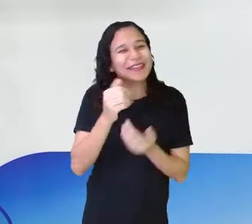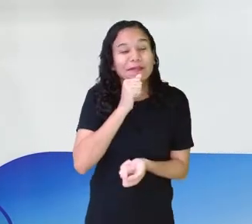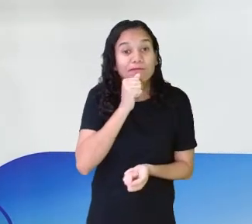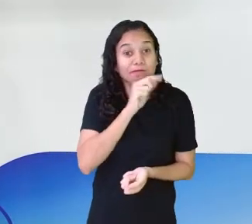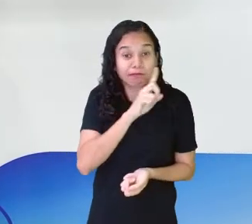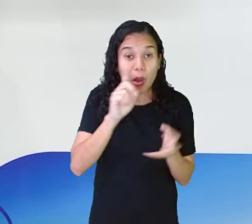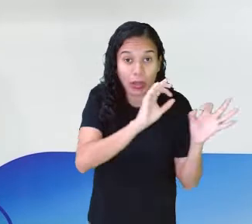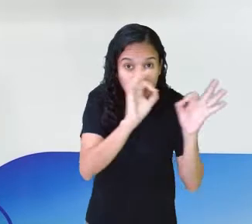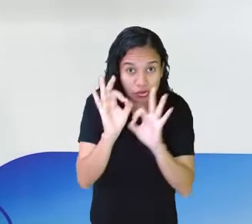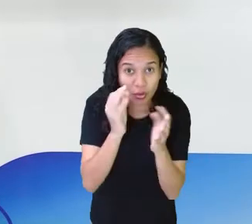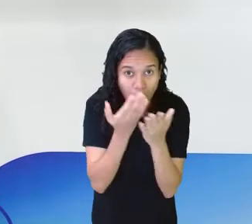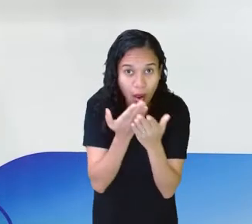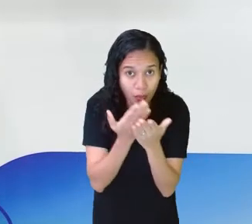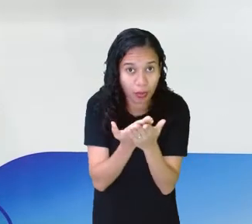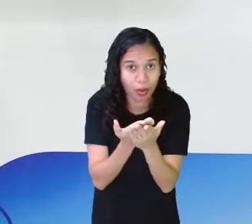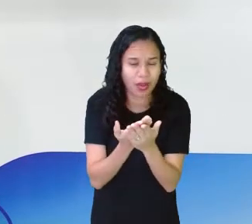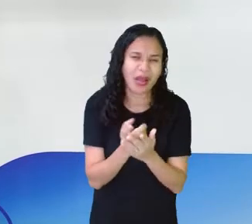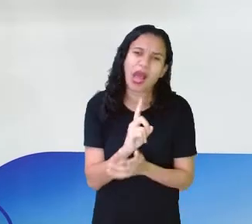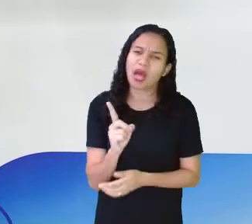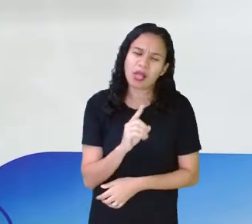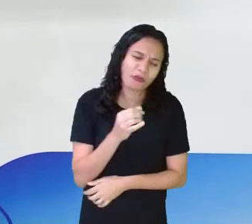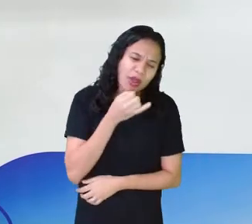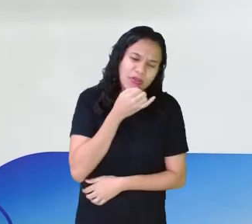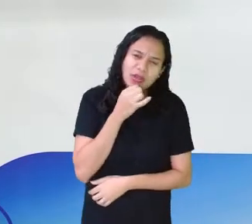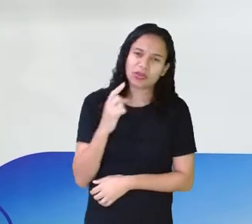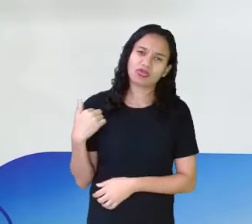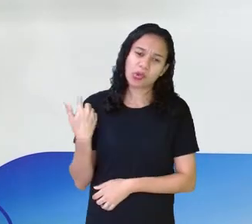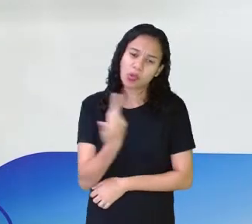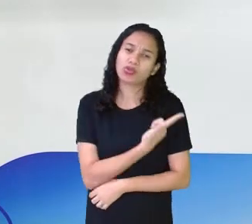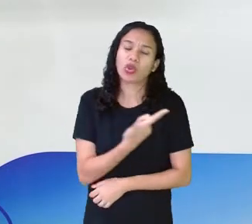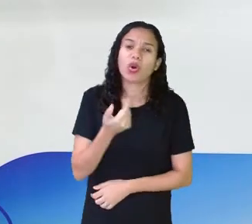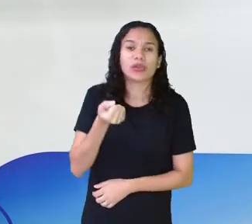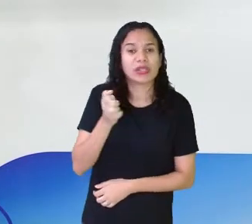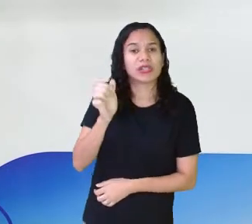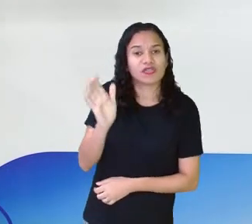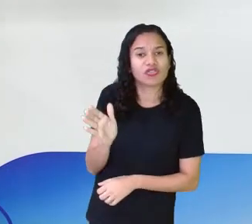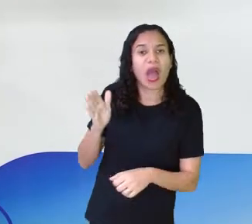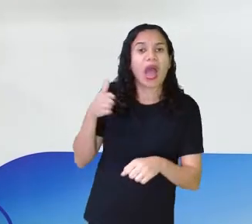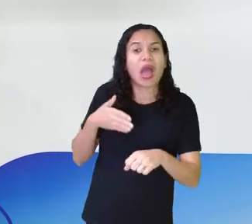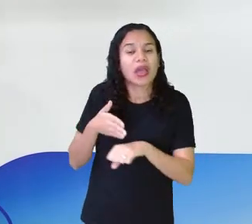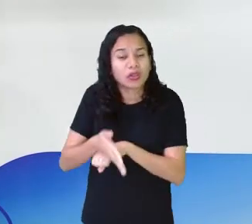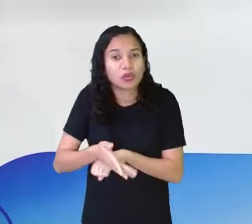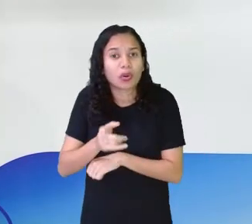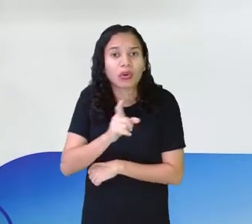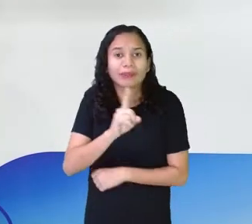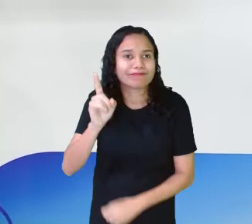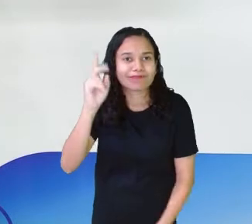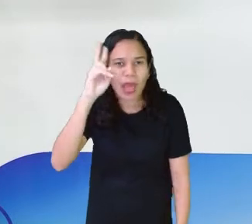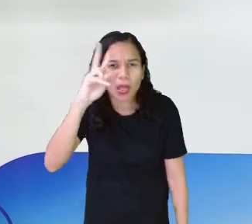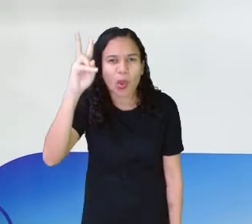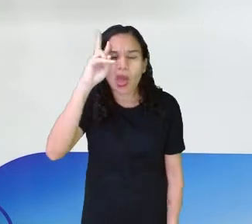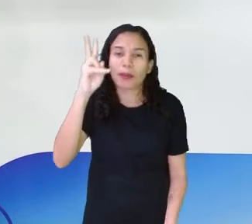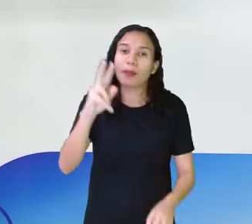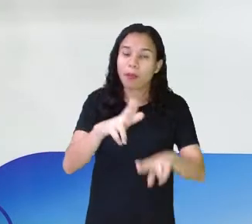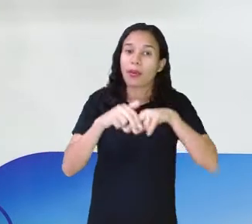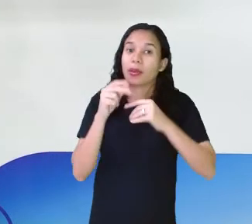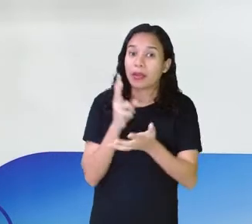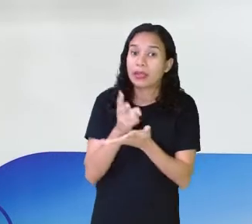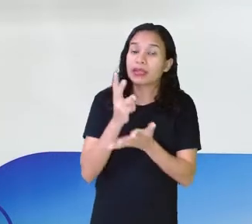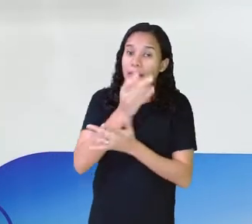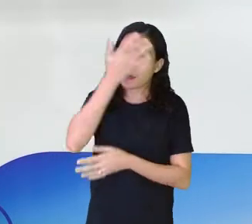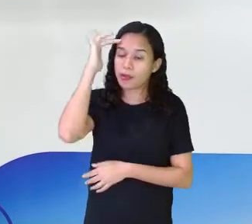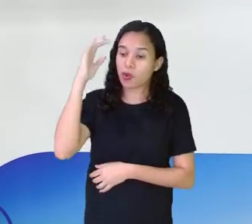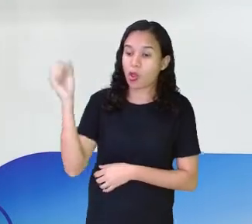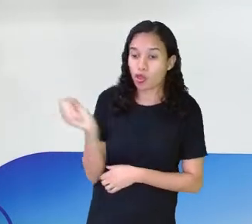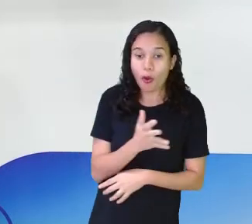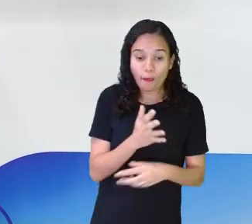assistiu ainda às aulas. Não fique chateado com a gente se você já entrou e a gente não lembrou. É porque sempre está